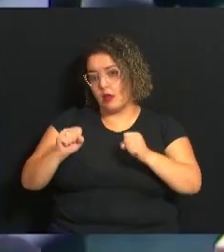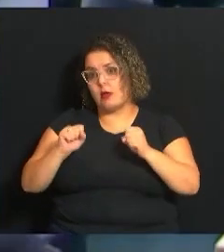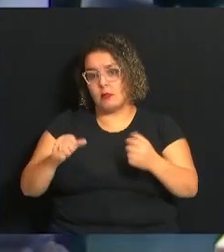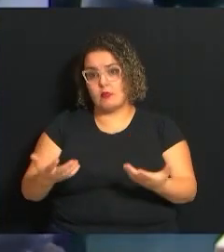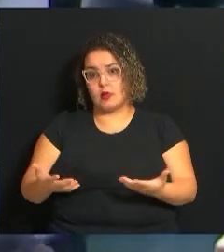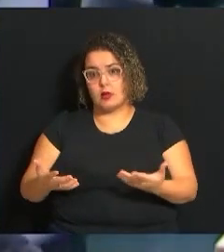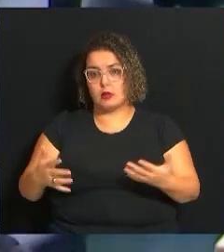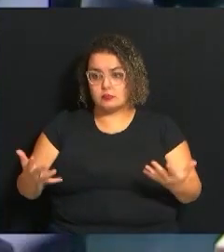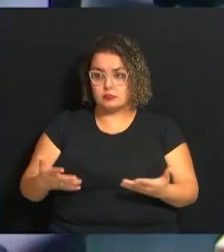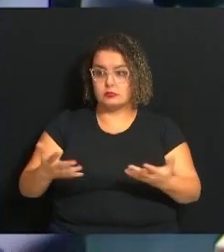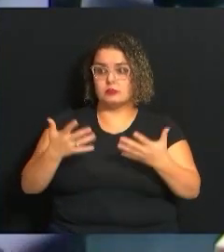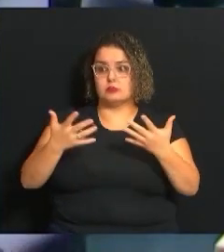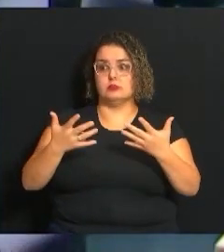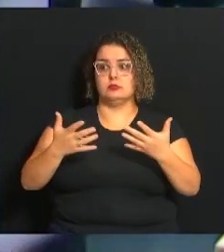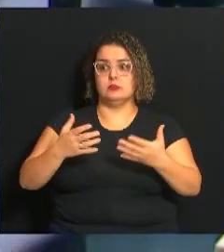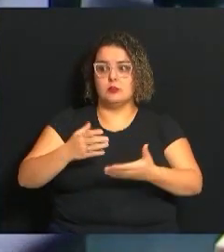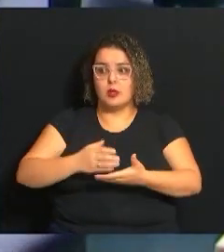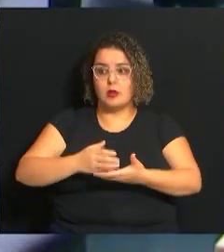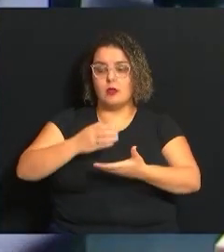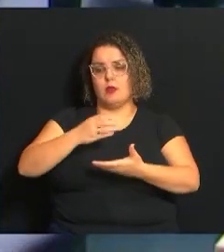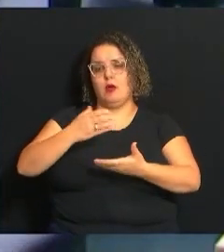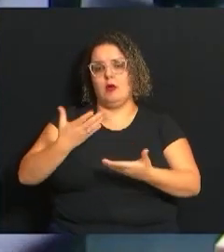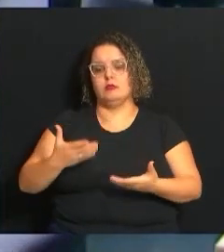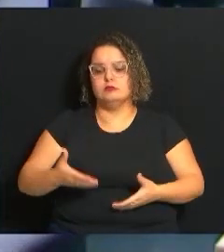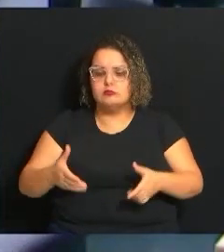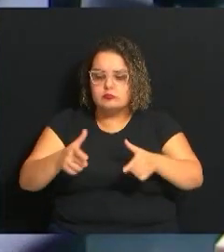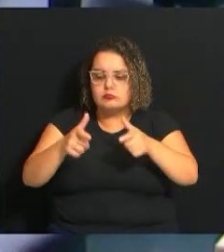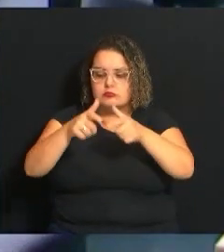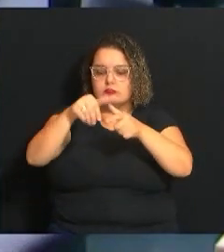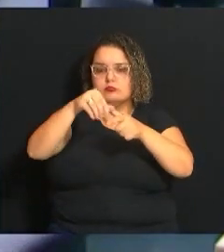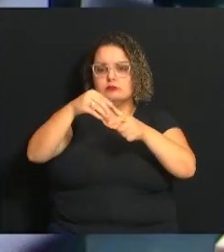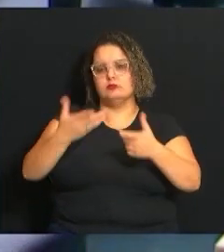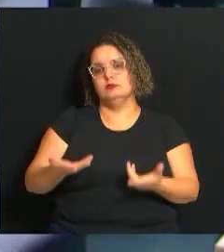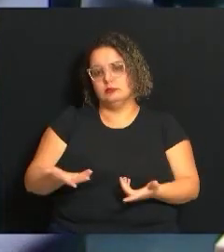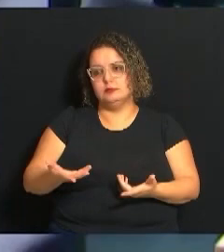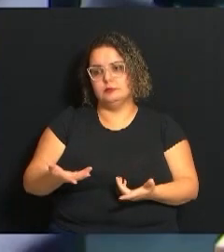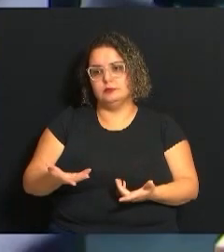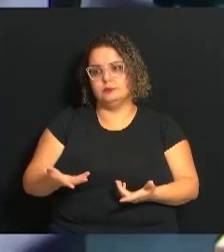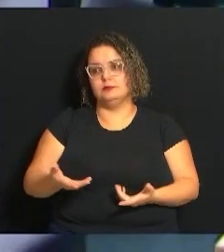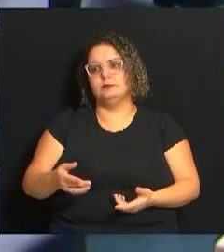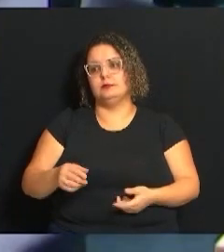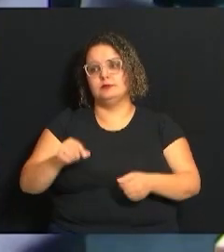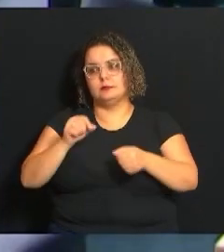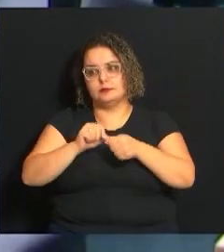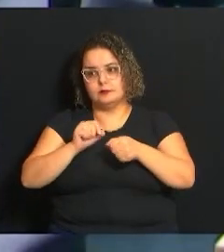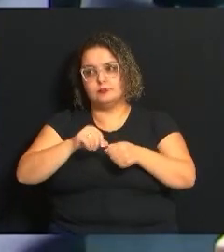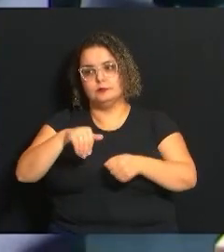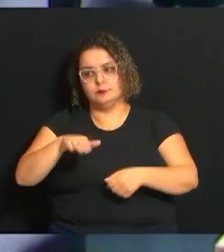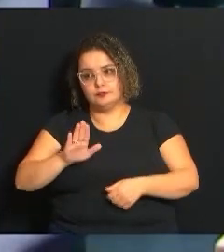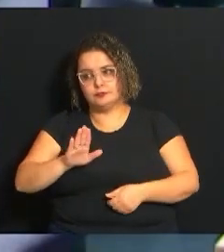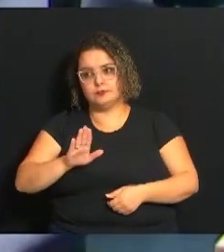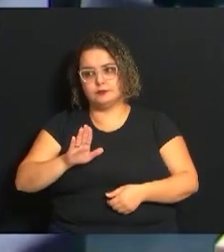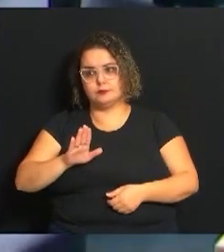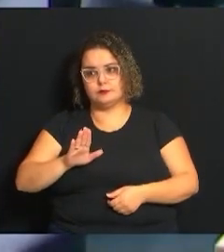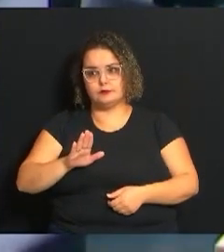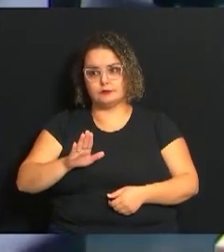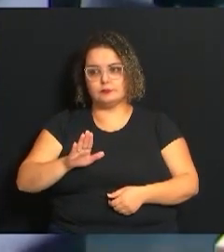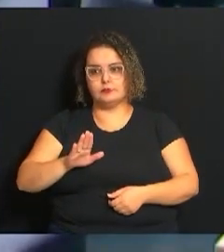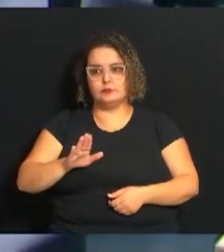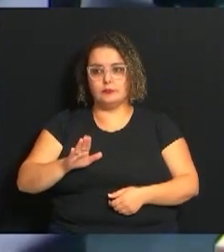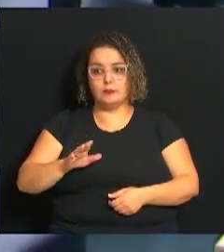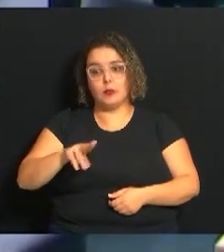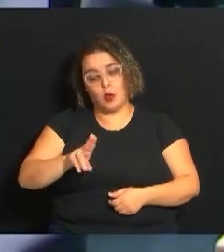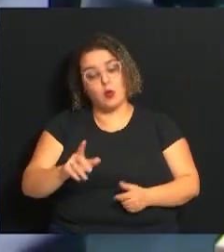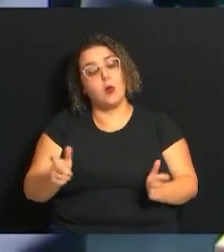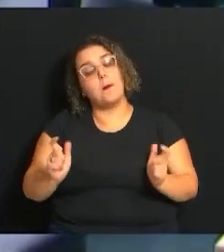levar os seus copos, levar suas garrafinhas e façam cada vez mais, né? Ou seja, cada vez menos o